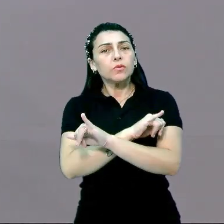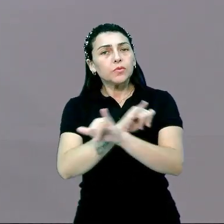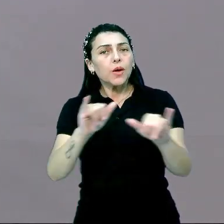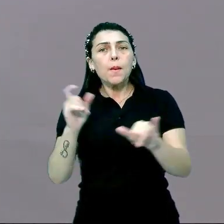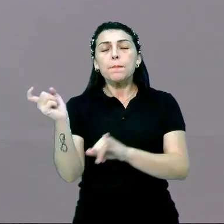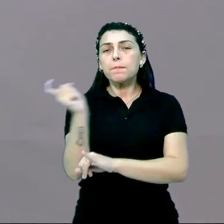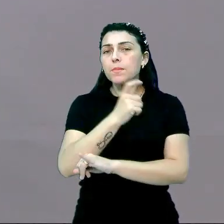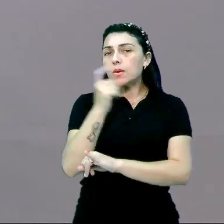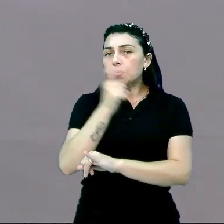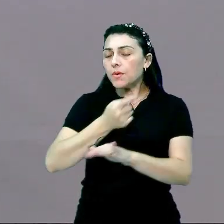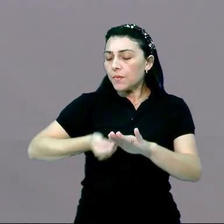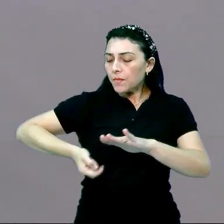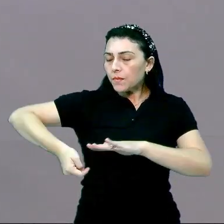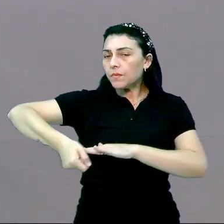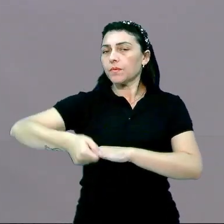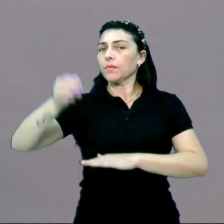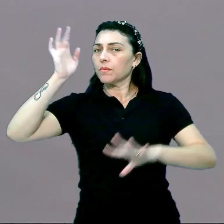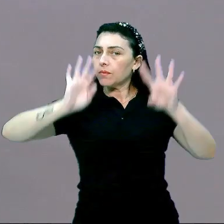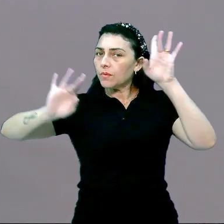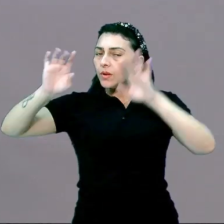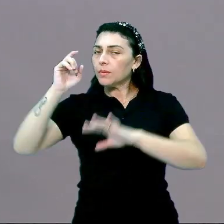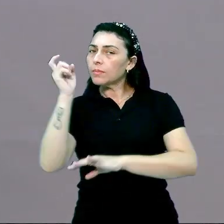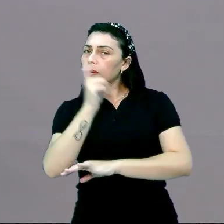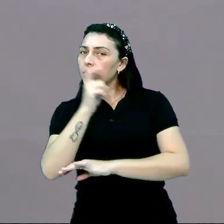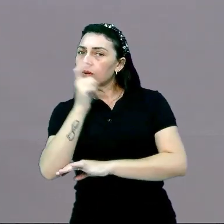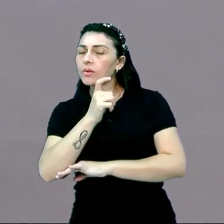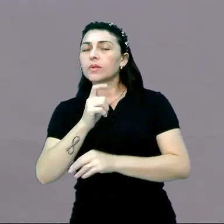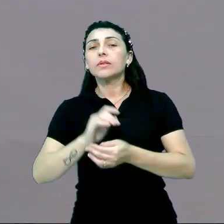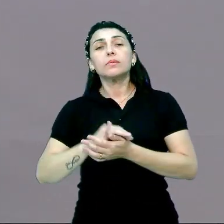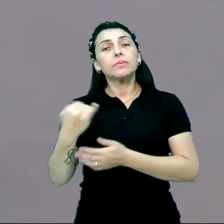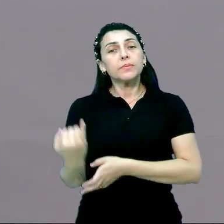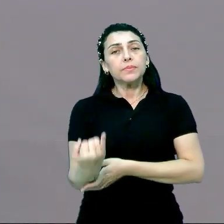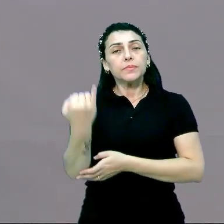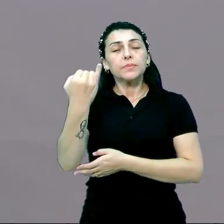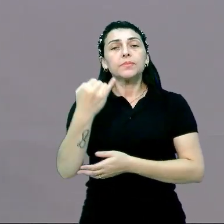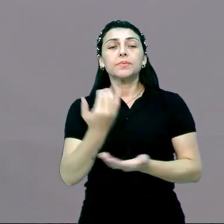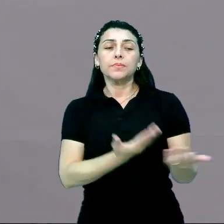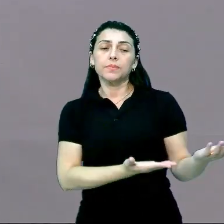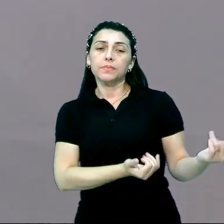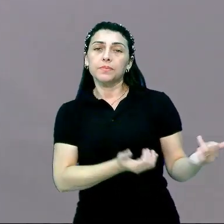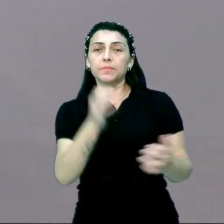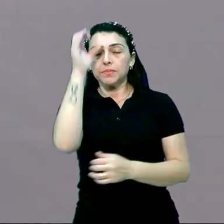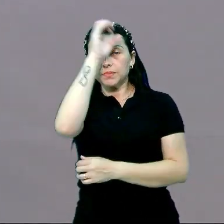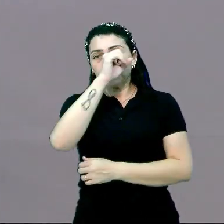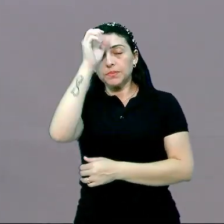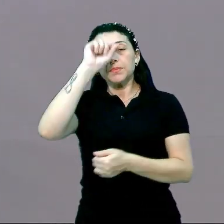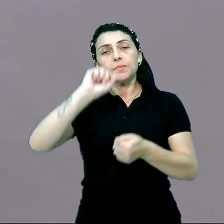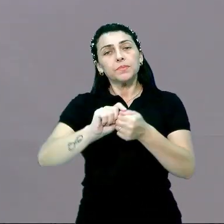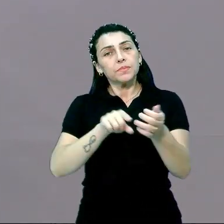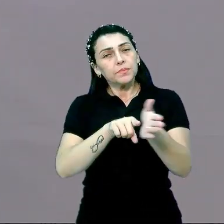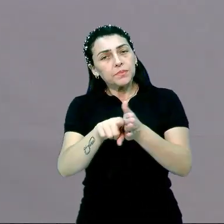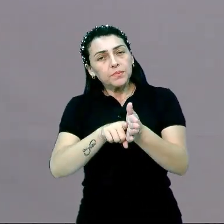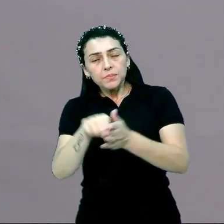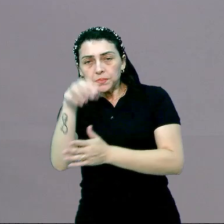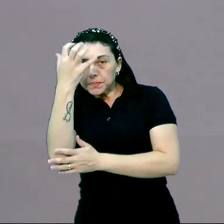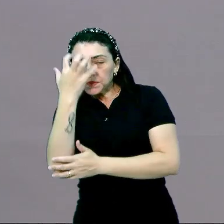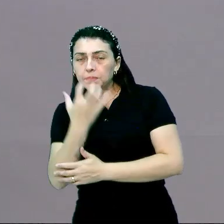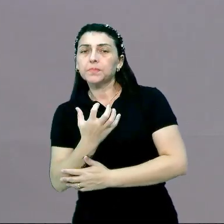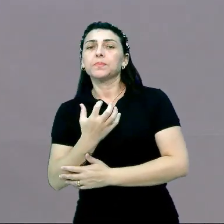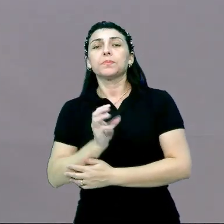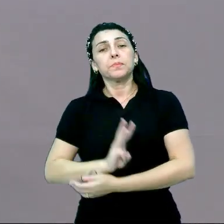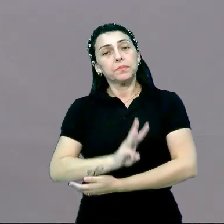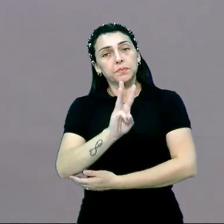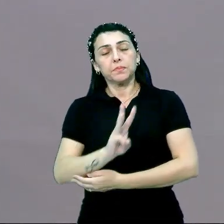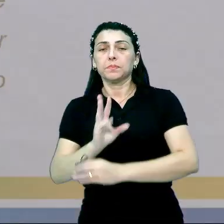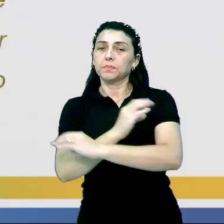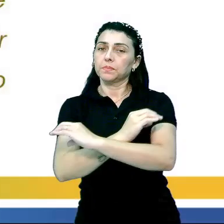divulgando notícias fantasiosas e mentirosas. Então, é importante que o jovem ele aprenda a fazer pesquisas sérias e em